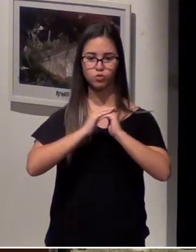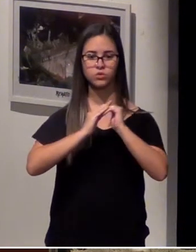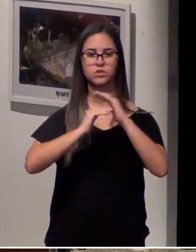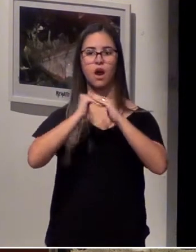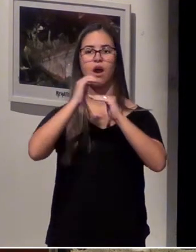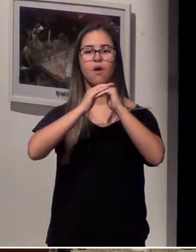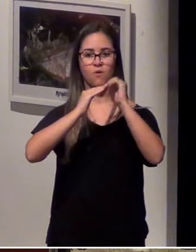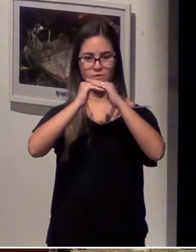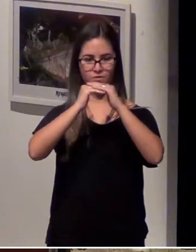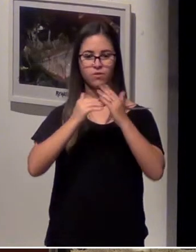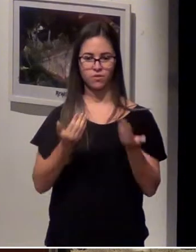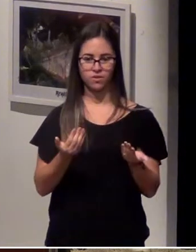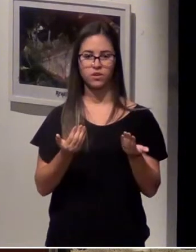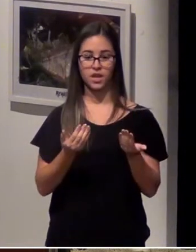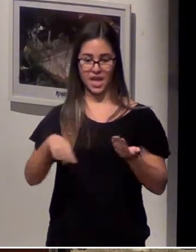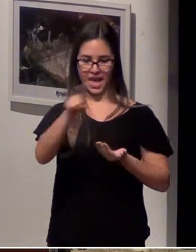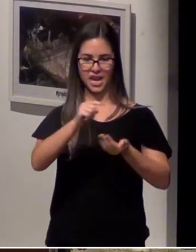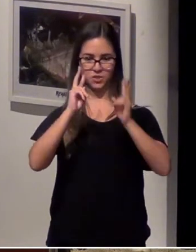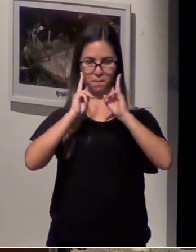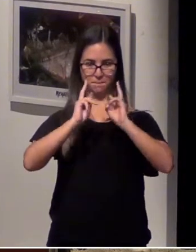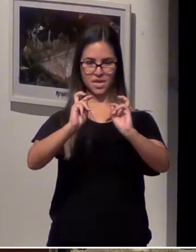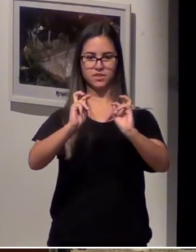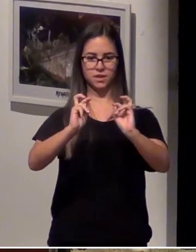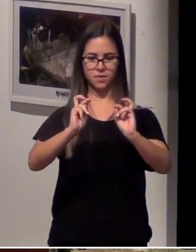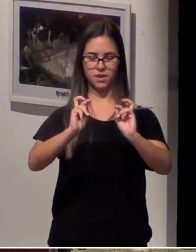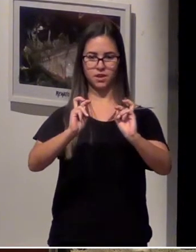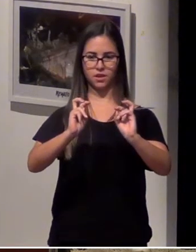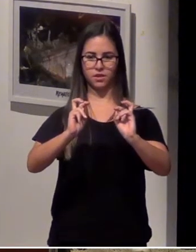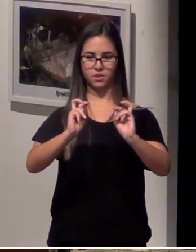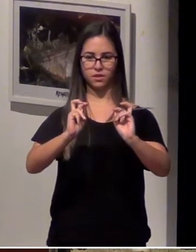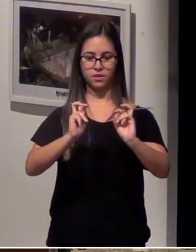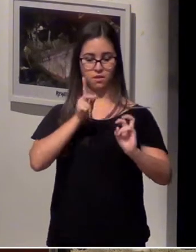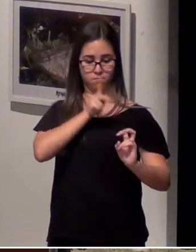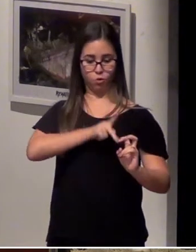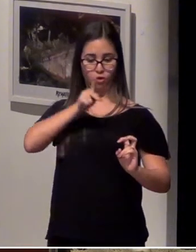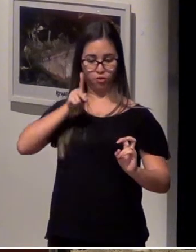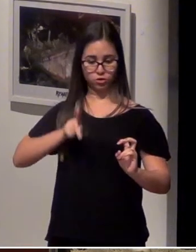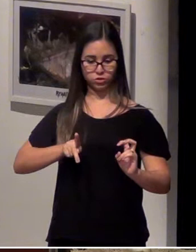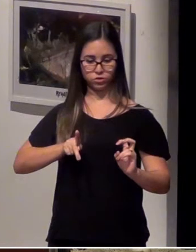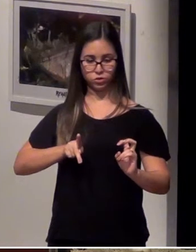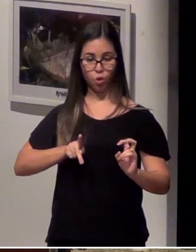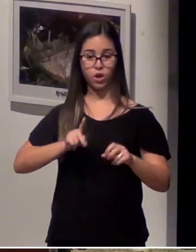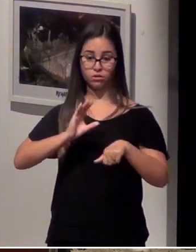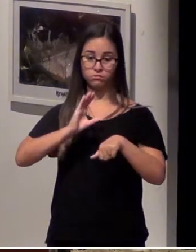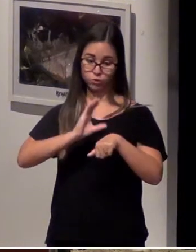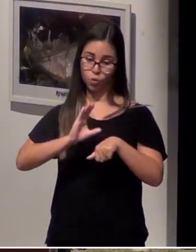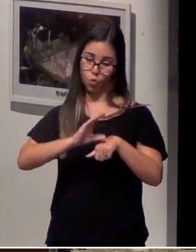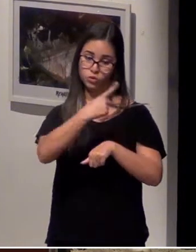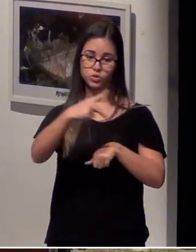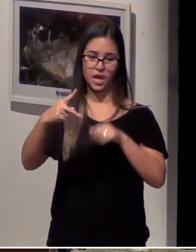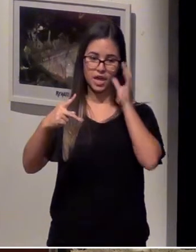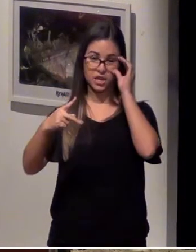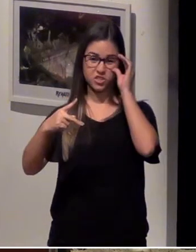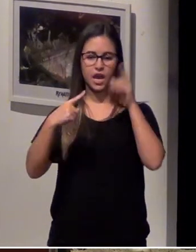construção deles me perceberem, né, como professora do curso deles,